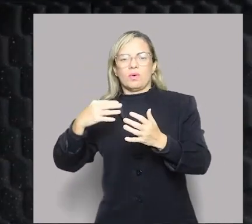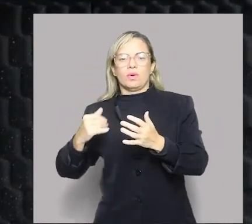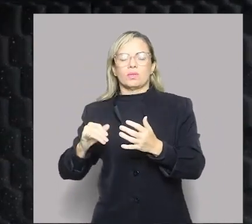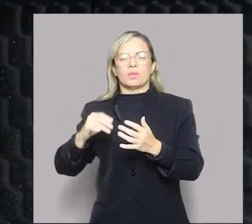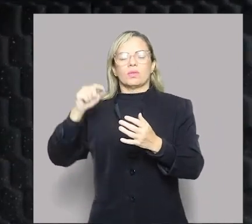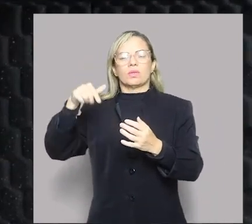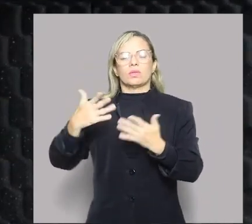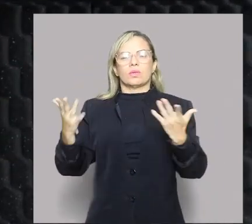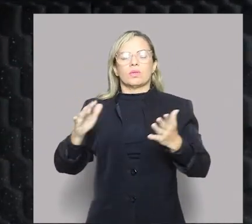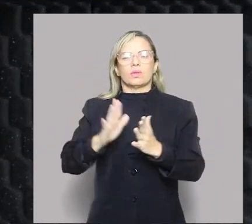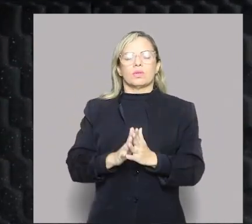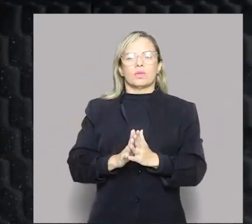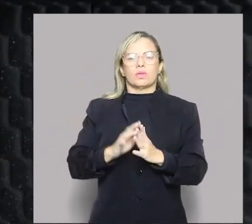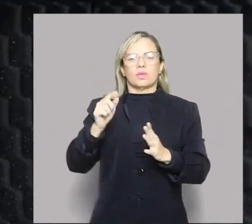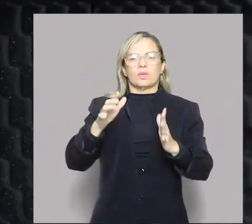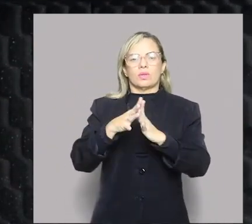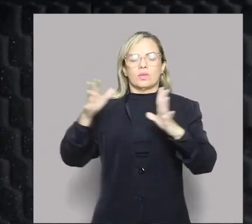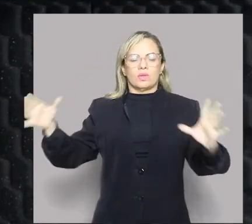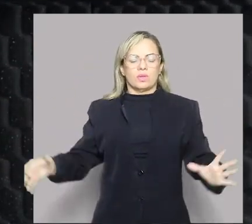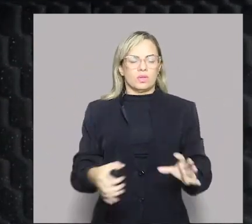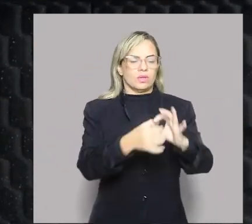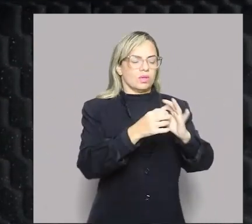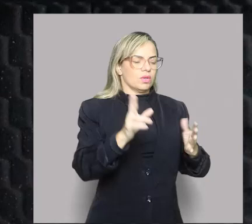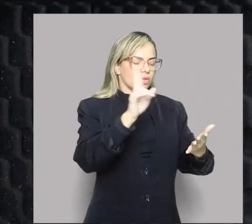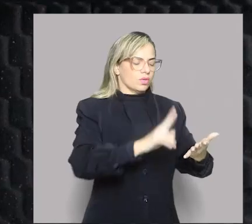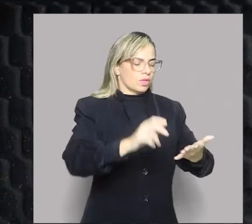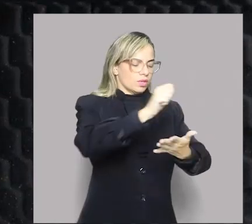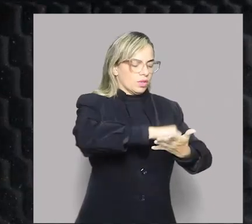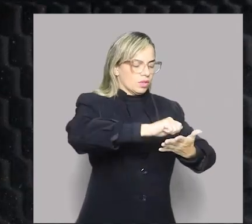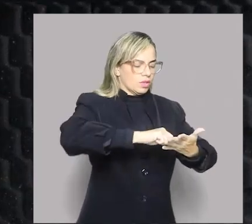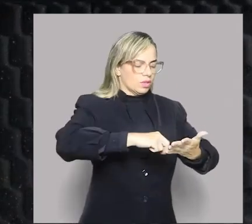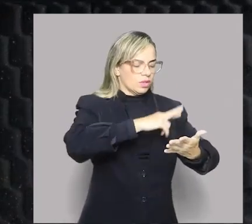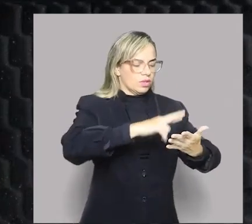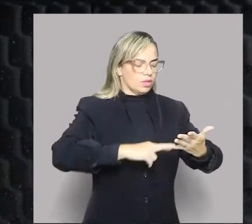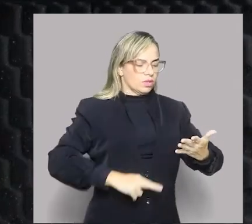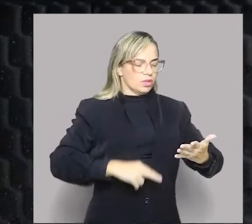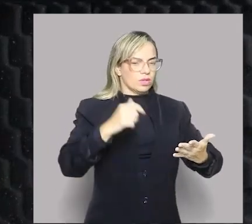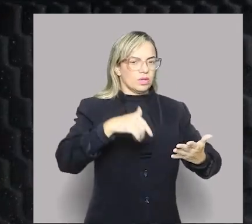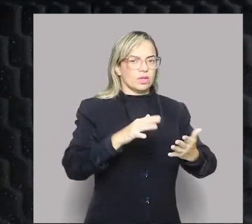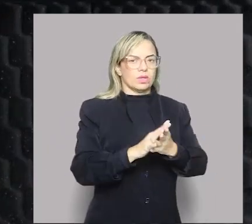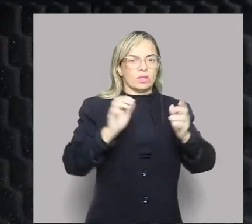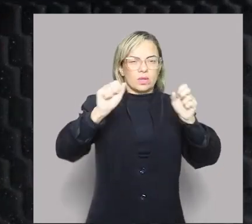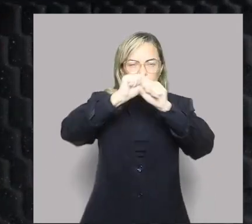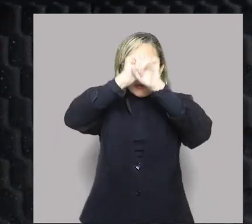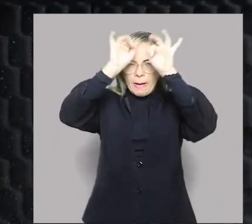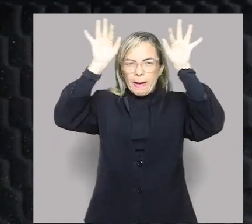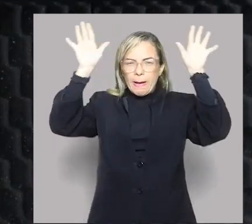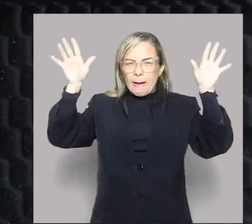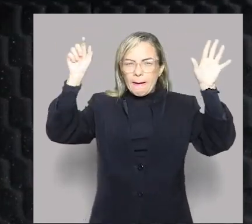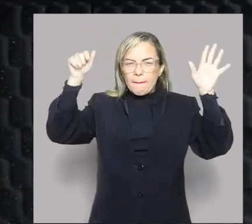trazem ali um link com aquilo que você pode fazer na sua redação. E isso, gente, amplia